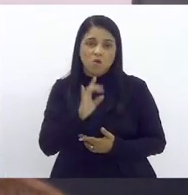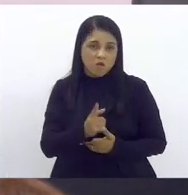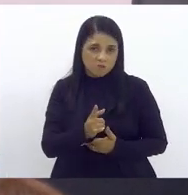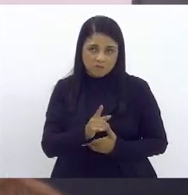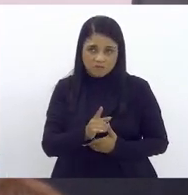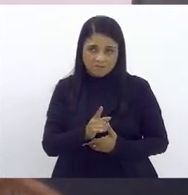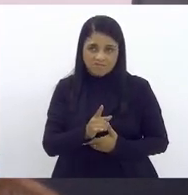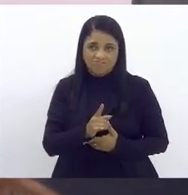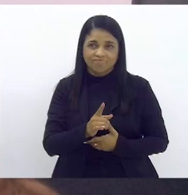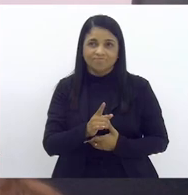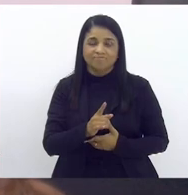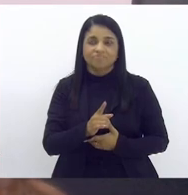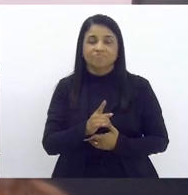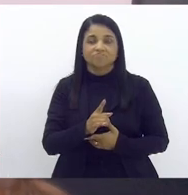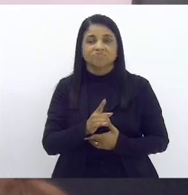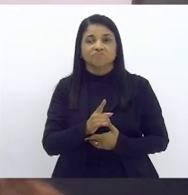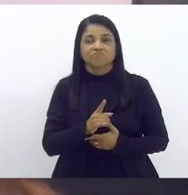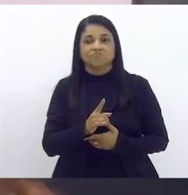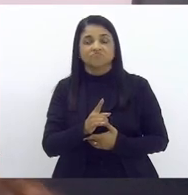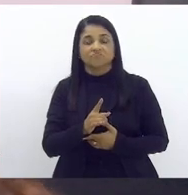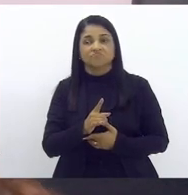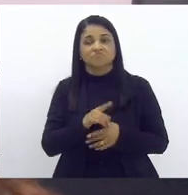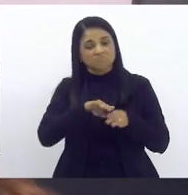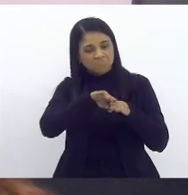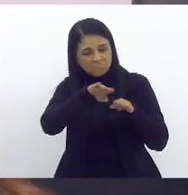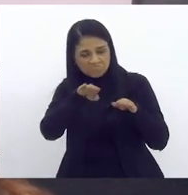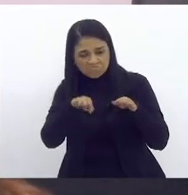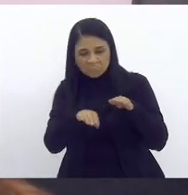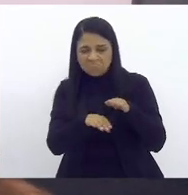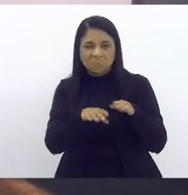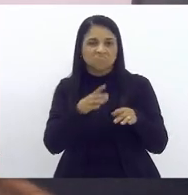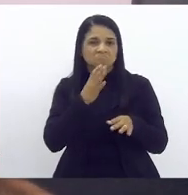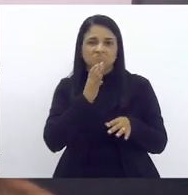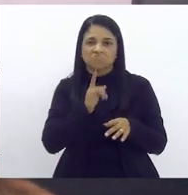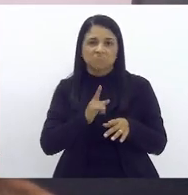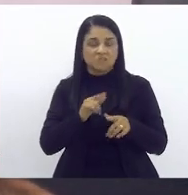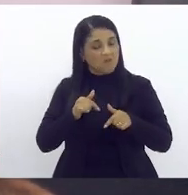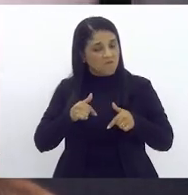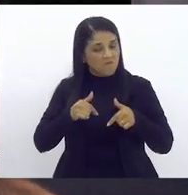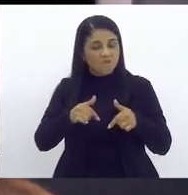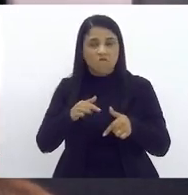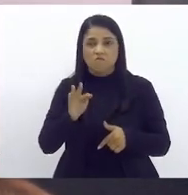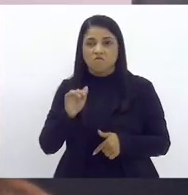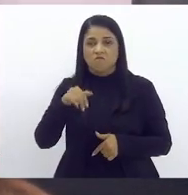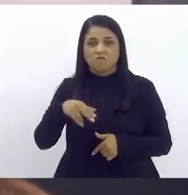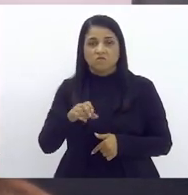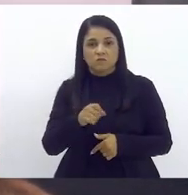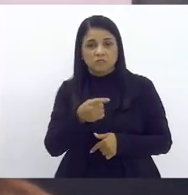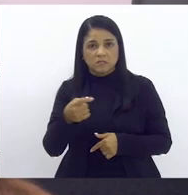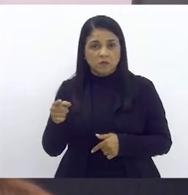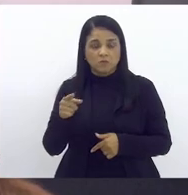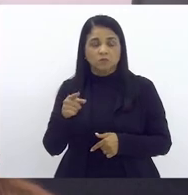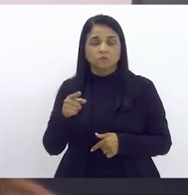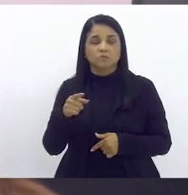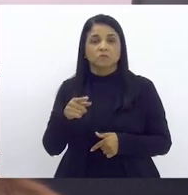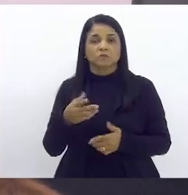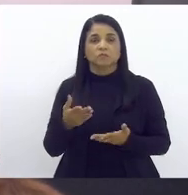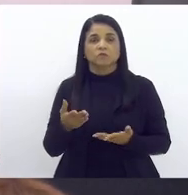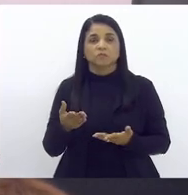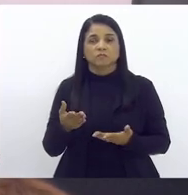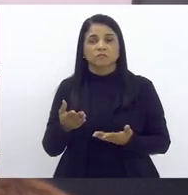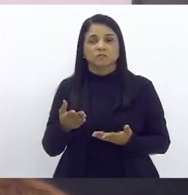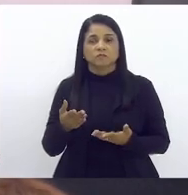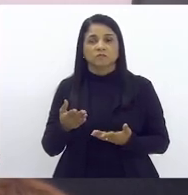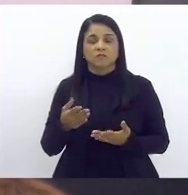nos coloca num quadro próprio, porém, sem reconhecer a nossa função. Nós estamos indo